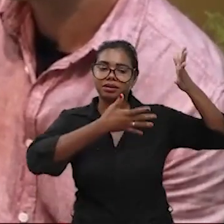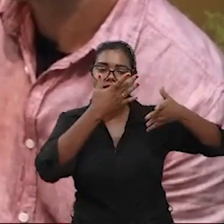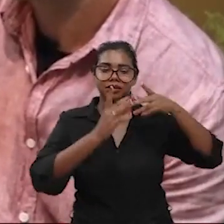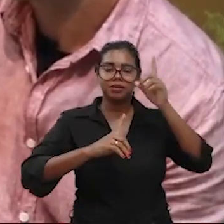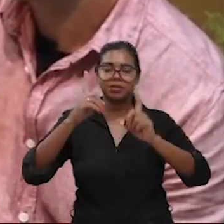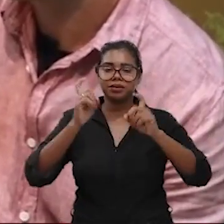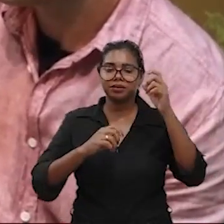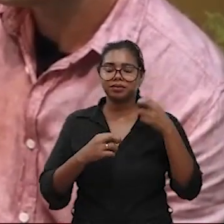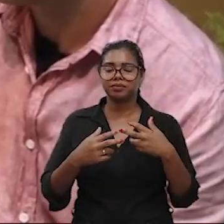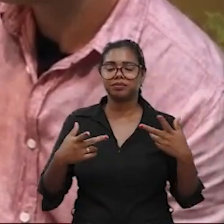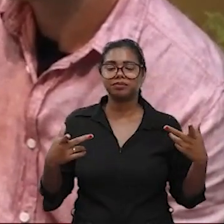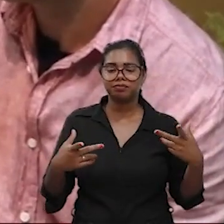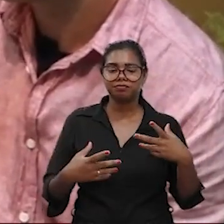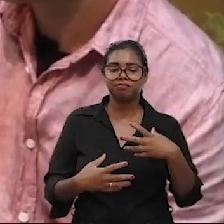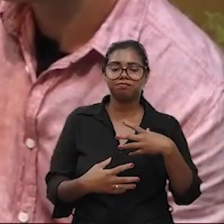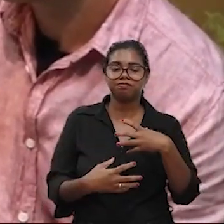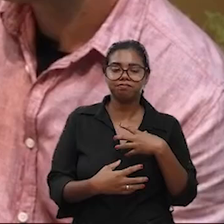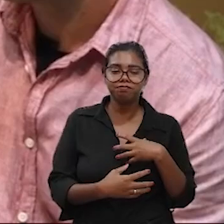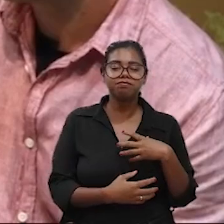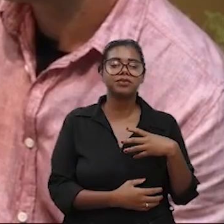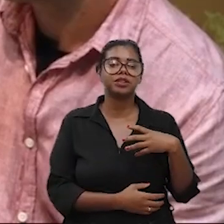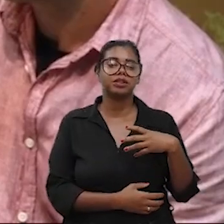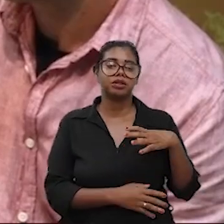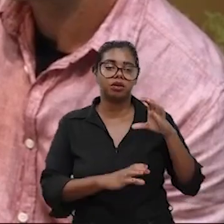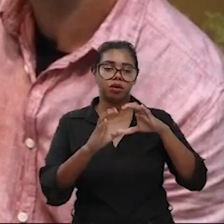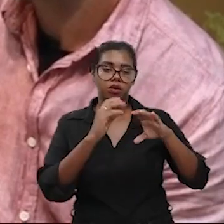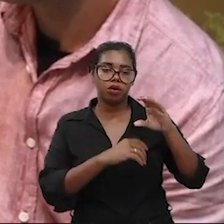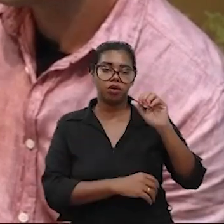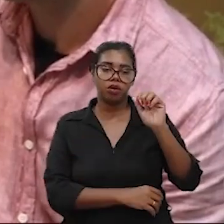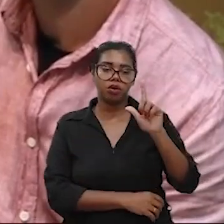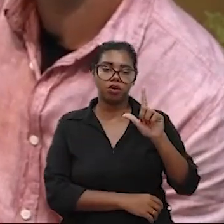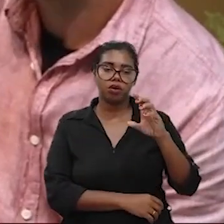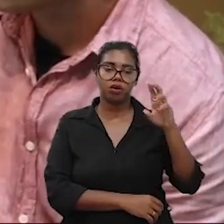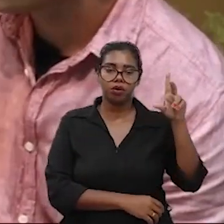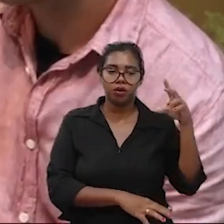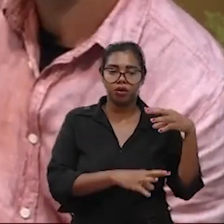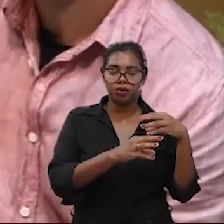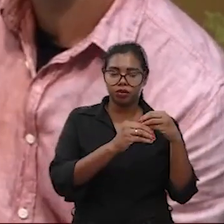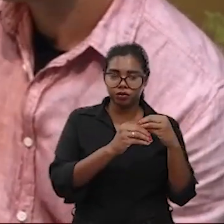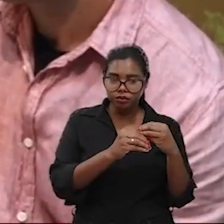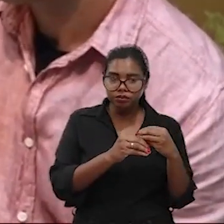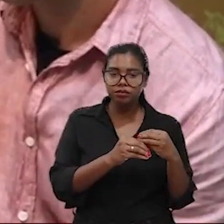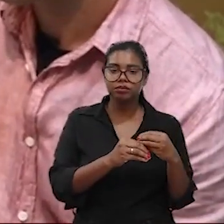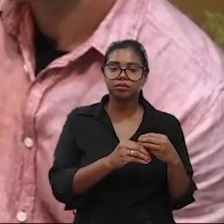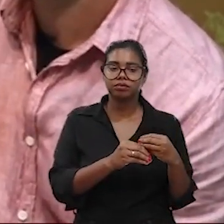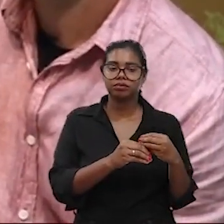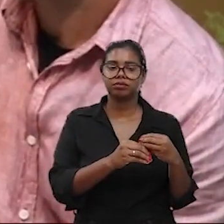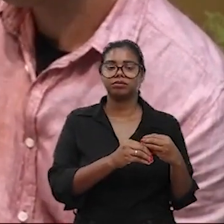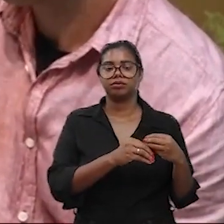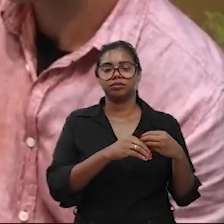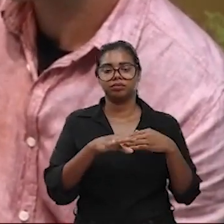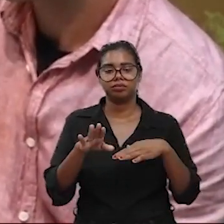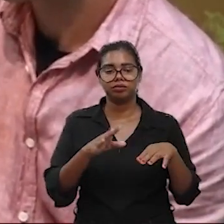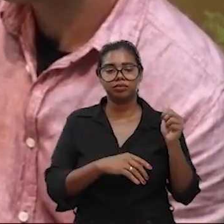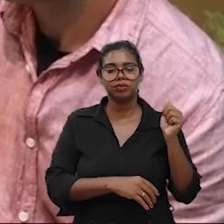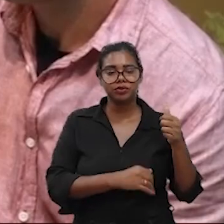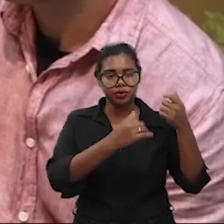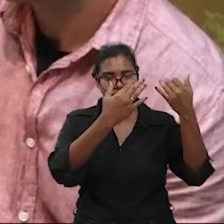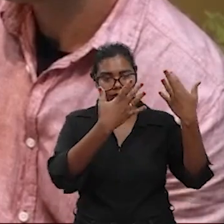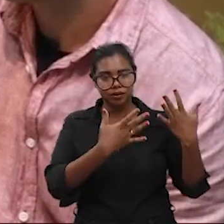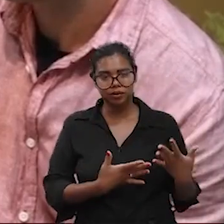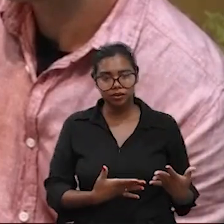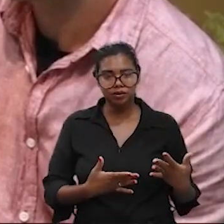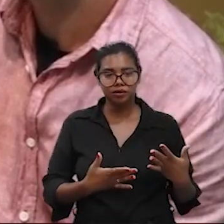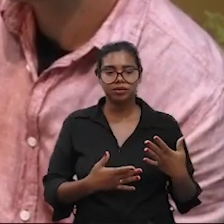Então, Alceu, ele foi um artista desse momento. E a Anunciação também foi uma